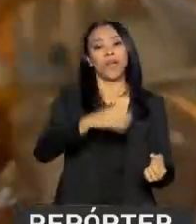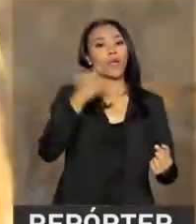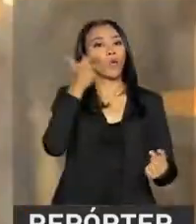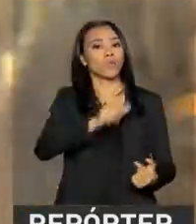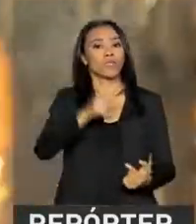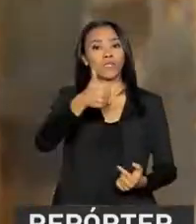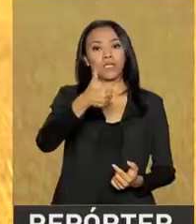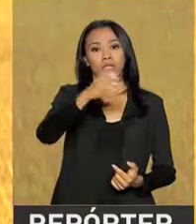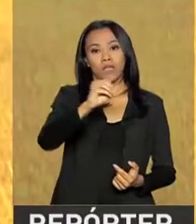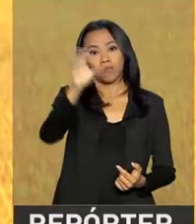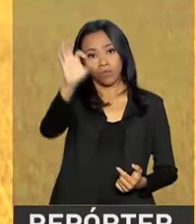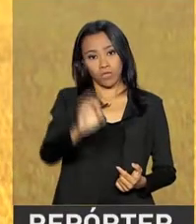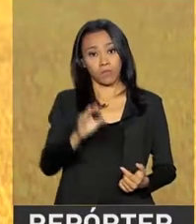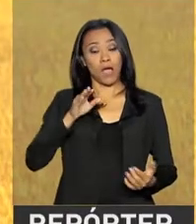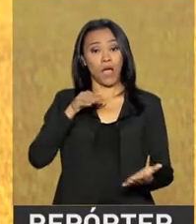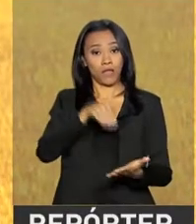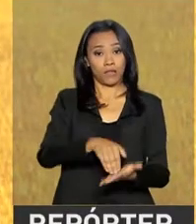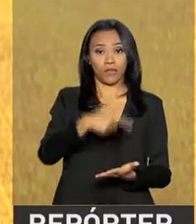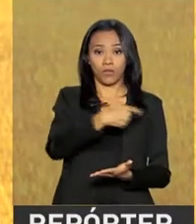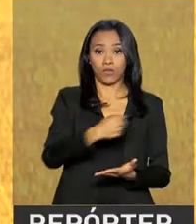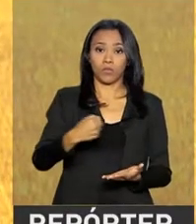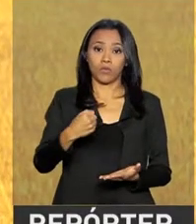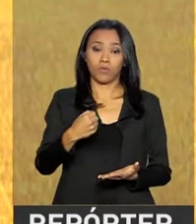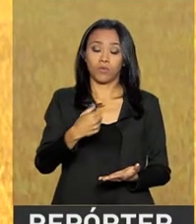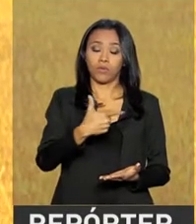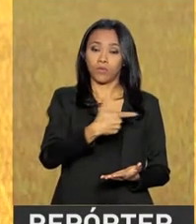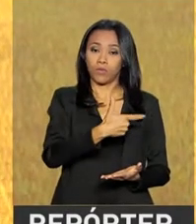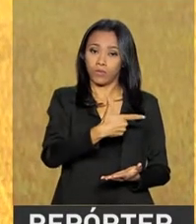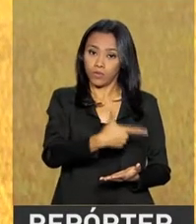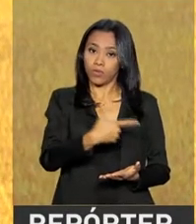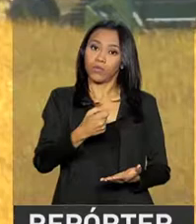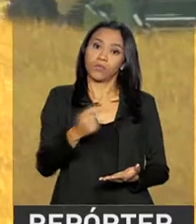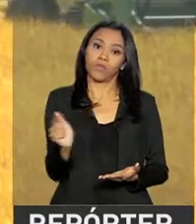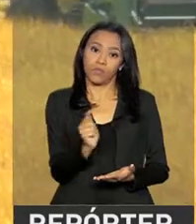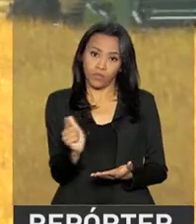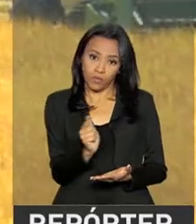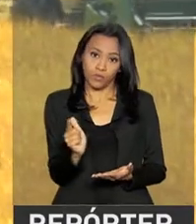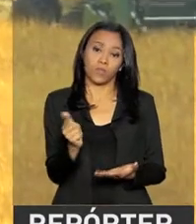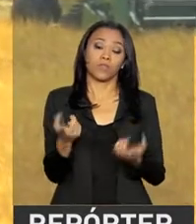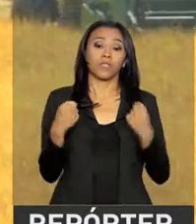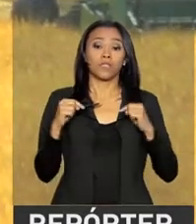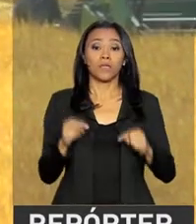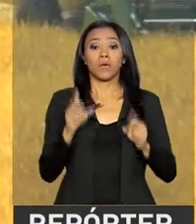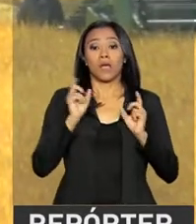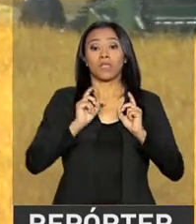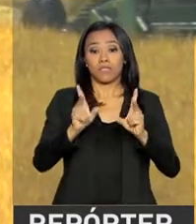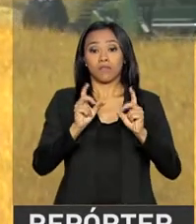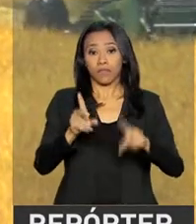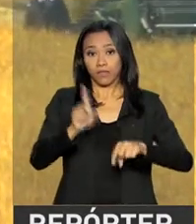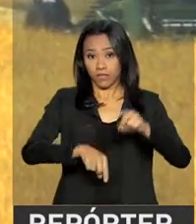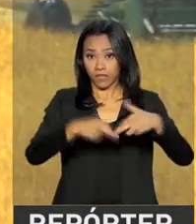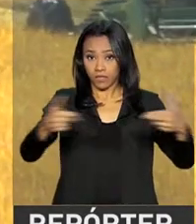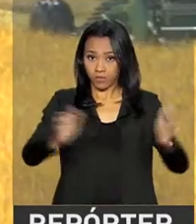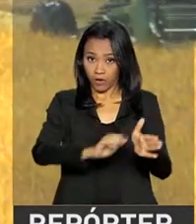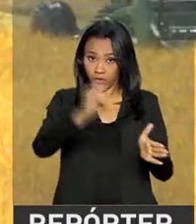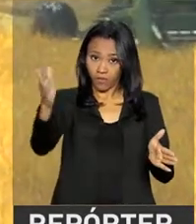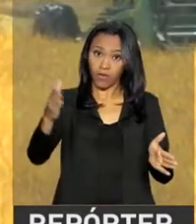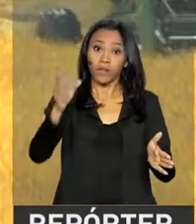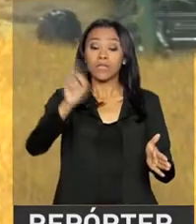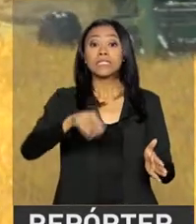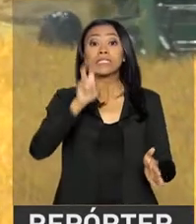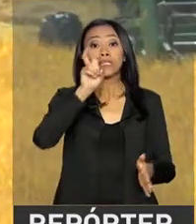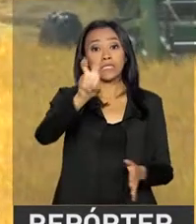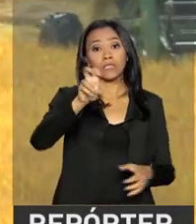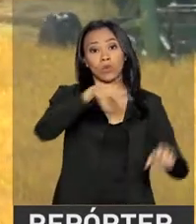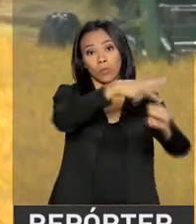2022 com faturamento de mais de 1 trilhão de dólares e as exportações estão concentradas em cinco países